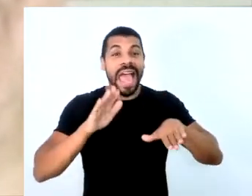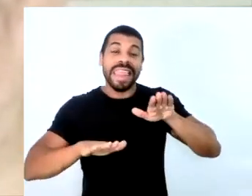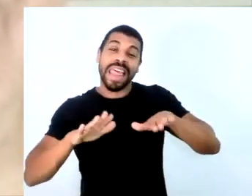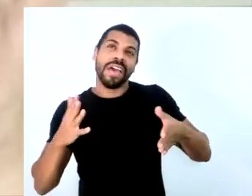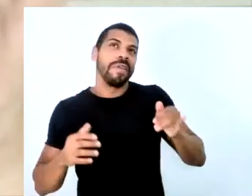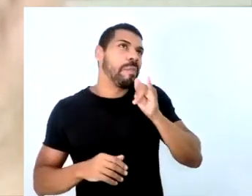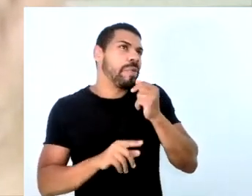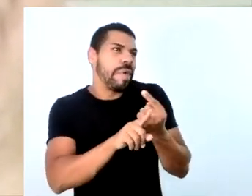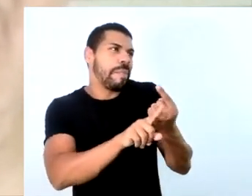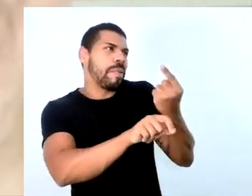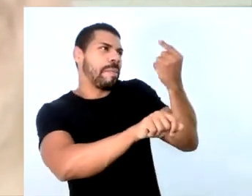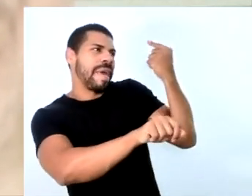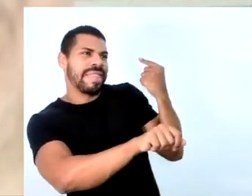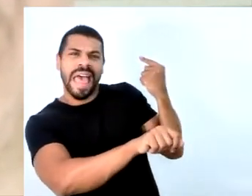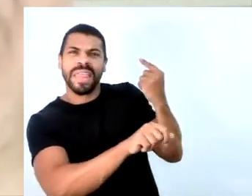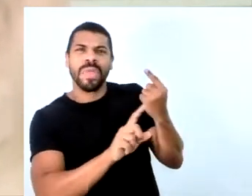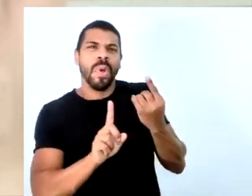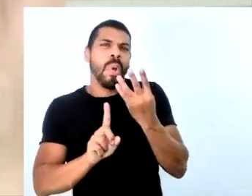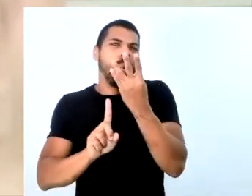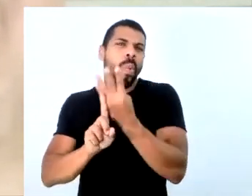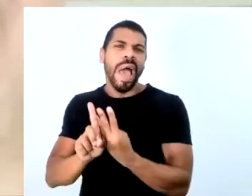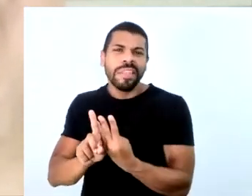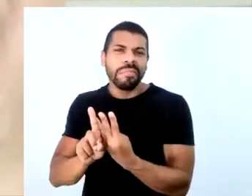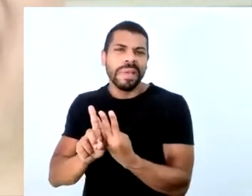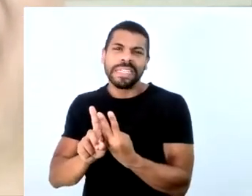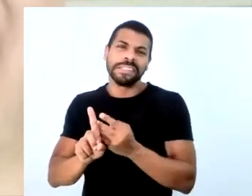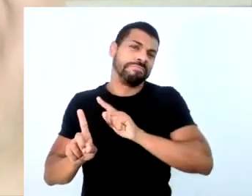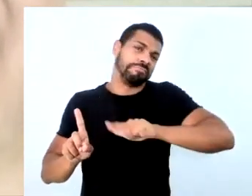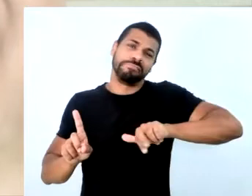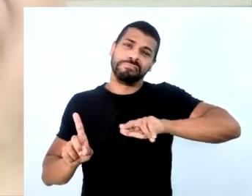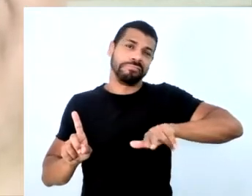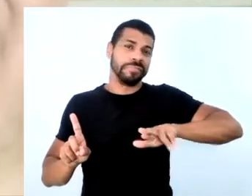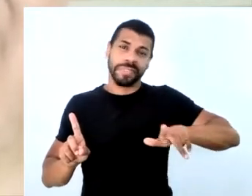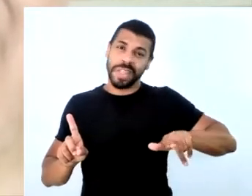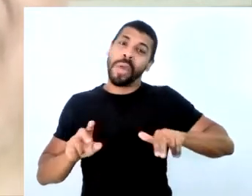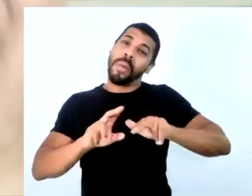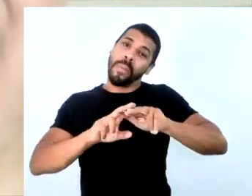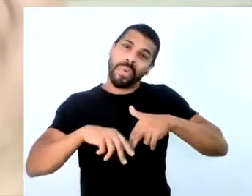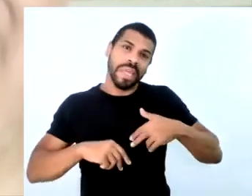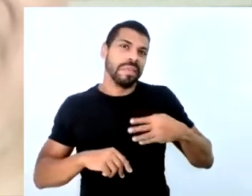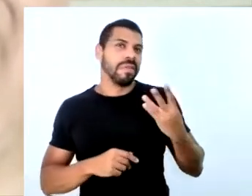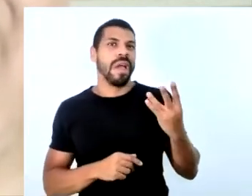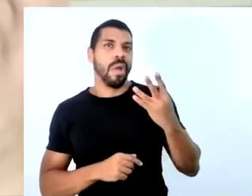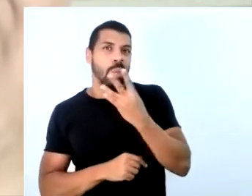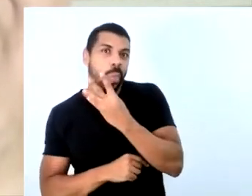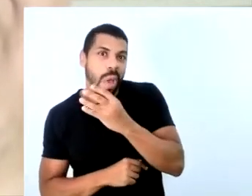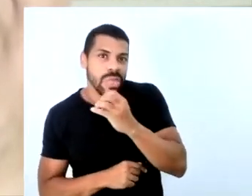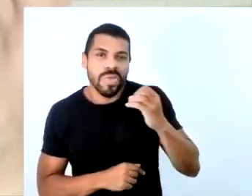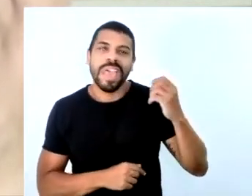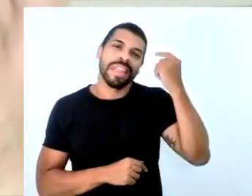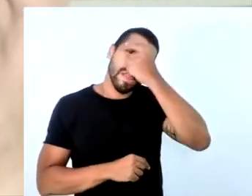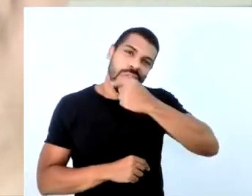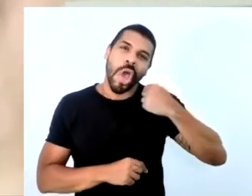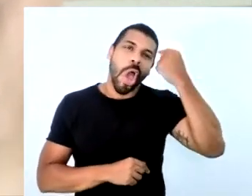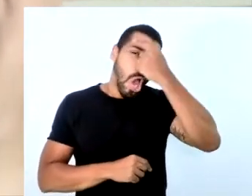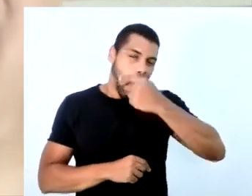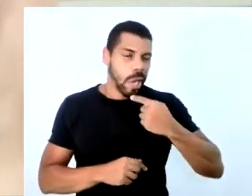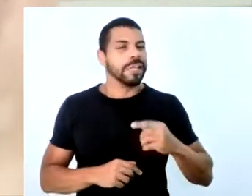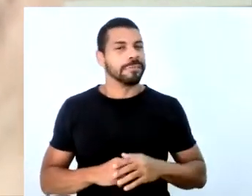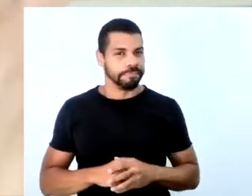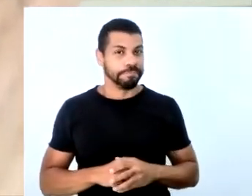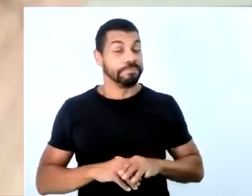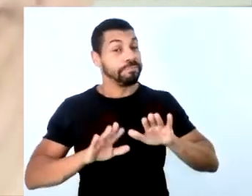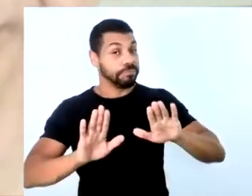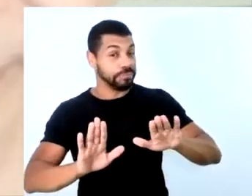nós tivemos durante a montagem. Talvez se a gente tivesse montado em 4 meses, essa ideia não teria surgido. Né? Se